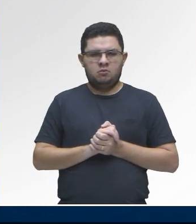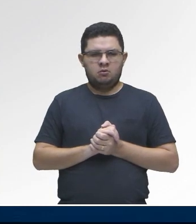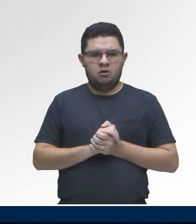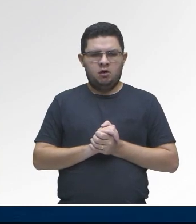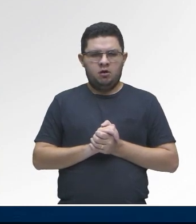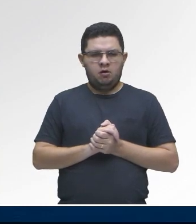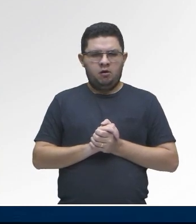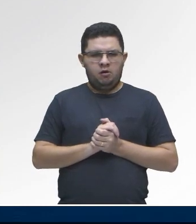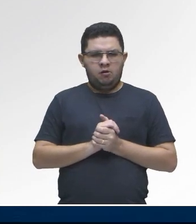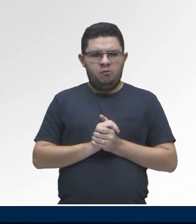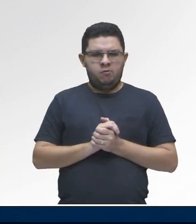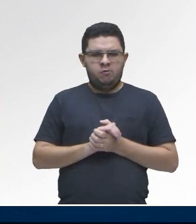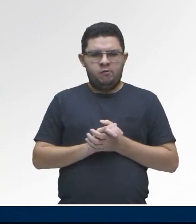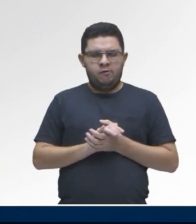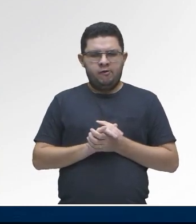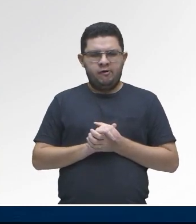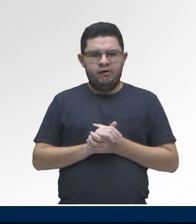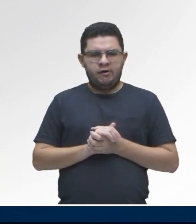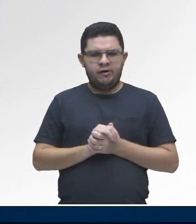225.